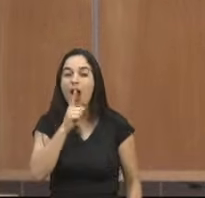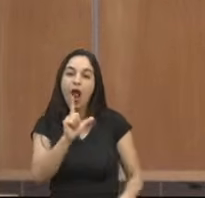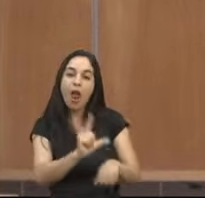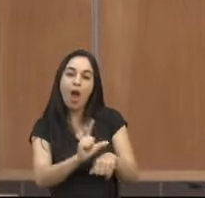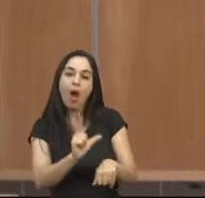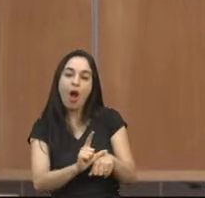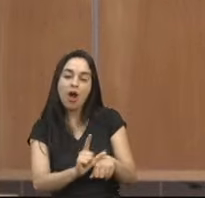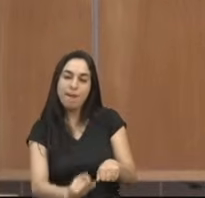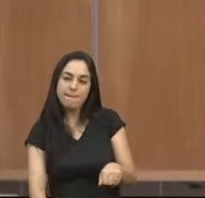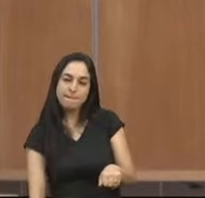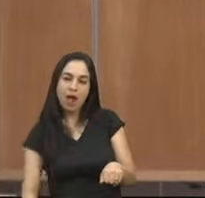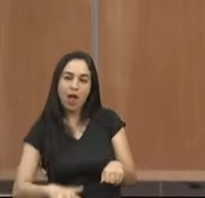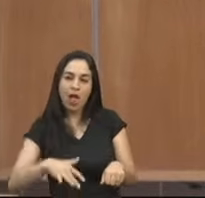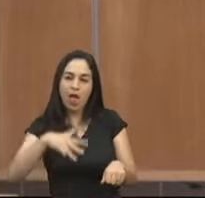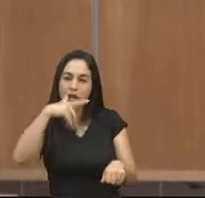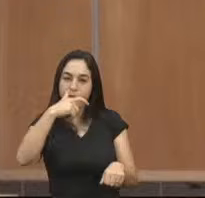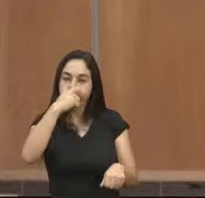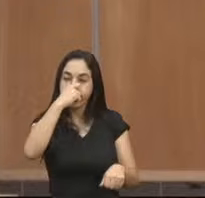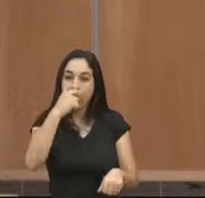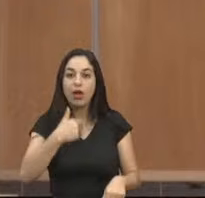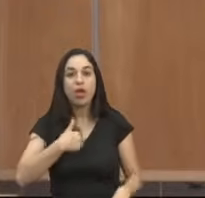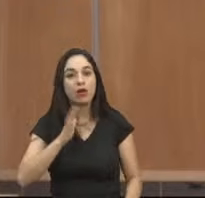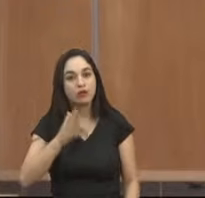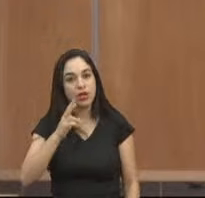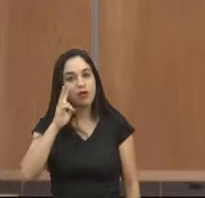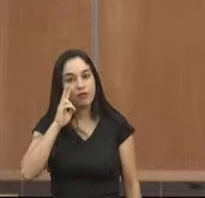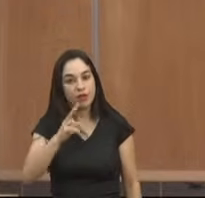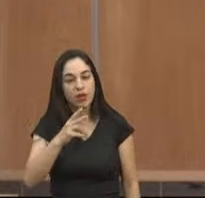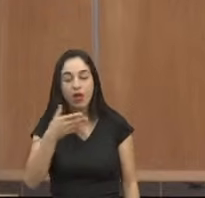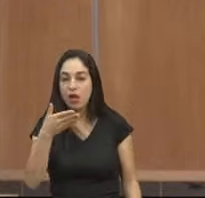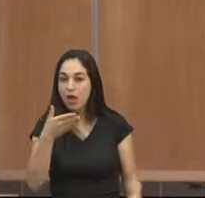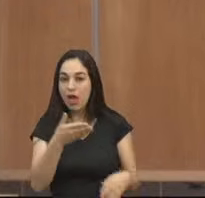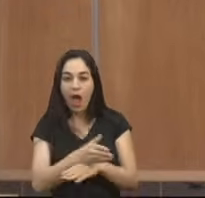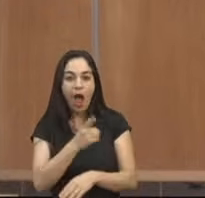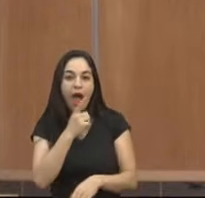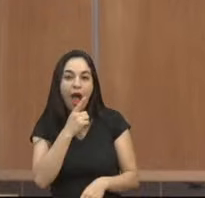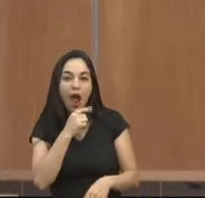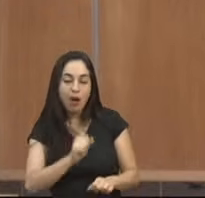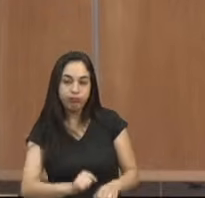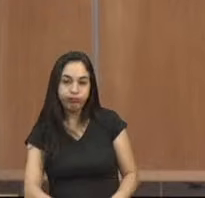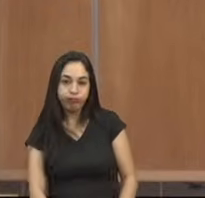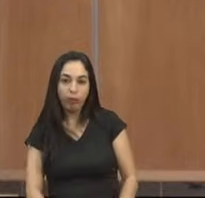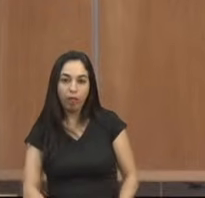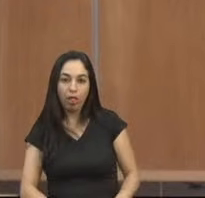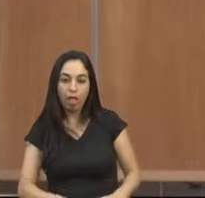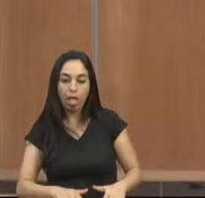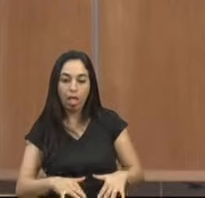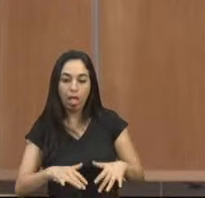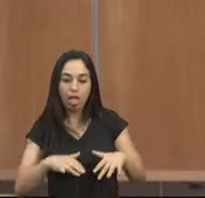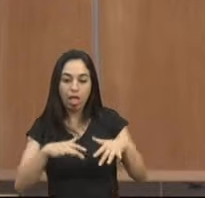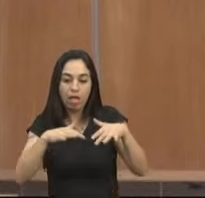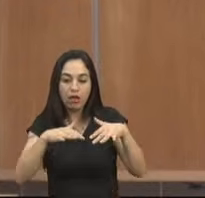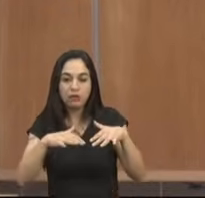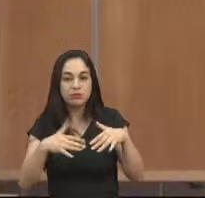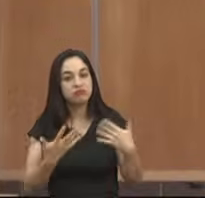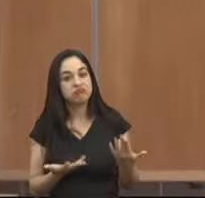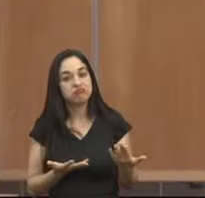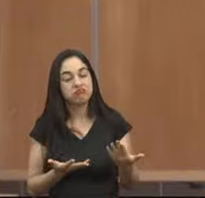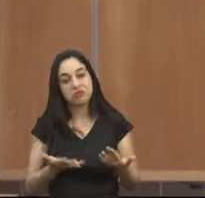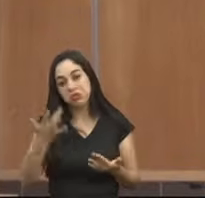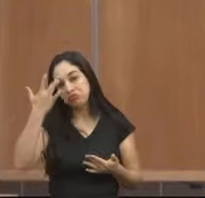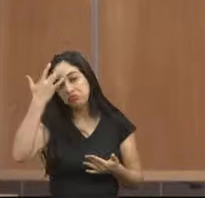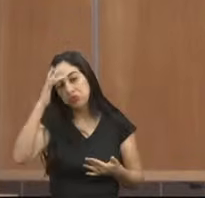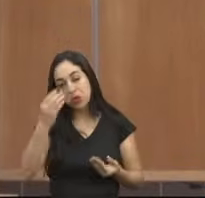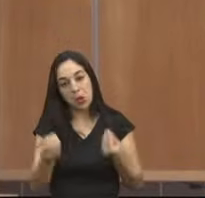lojas. Eu já vi as águas entrar dentro da loja, não tem saída a água lá. Não sei como é que